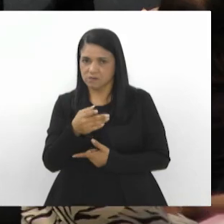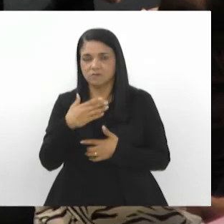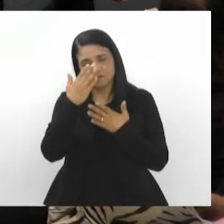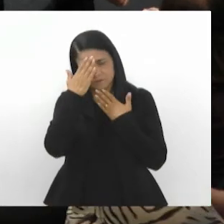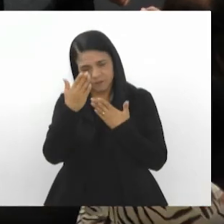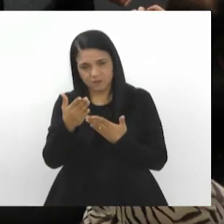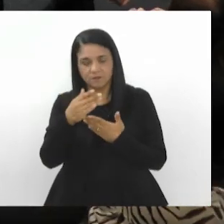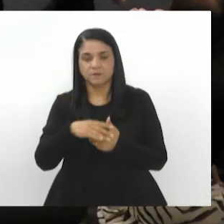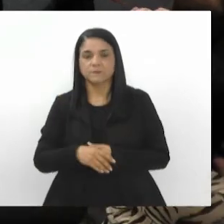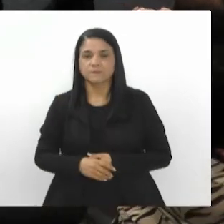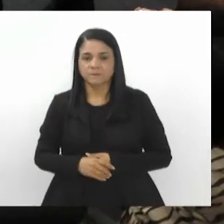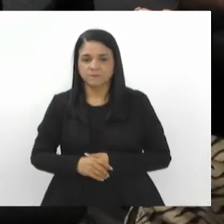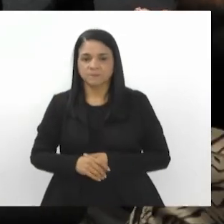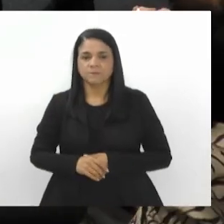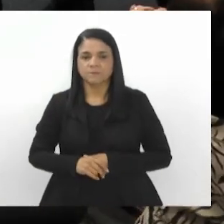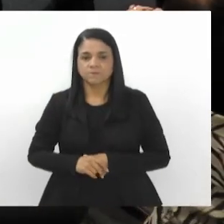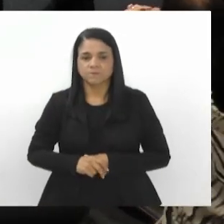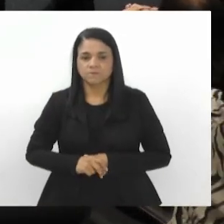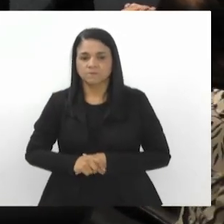Obrigado.